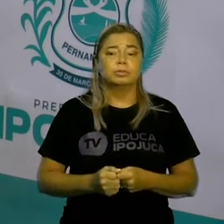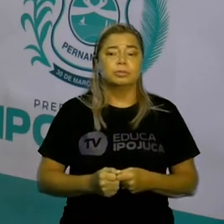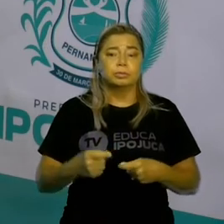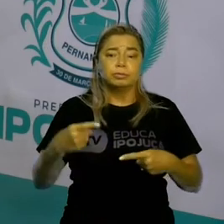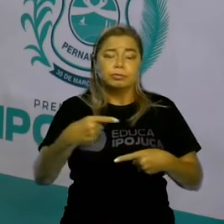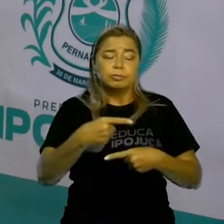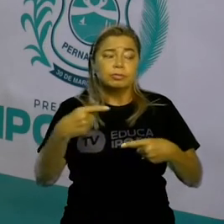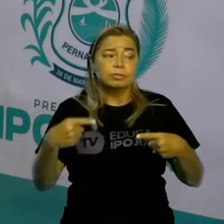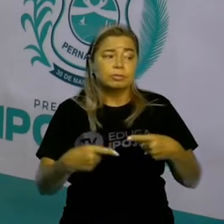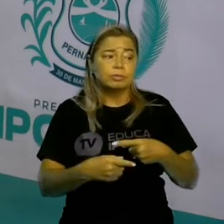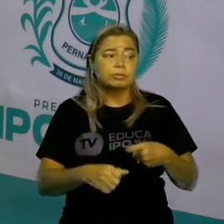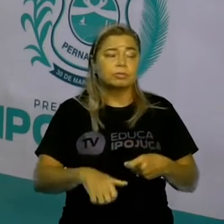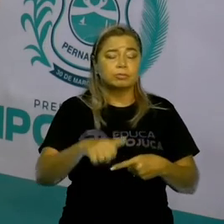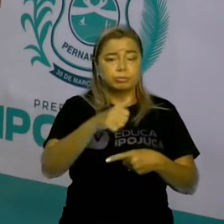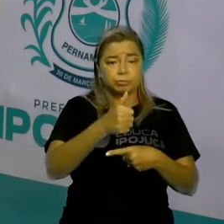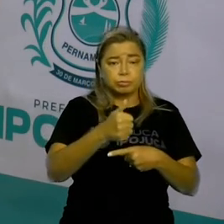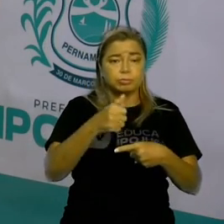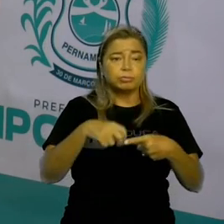é exatamente